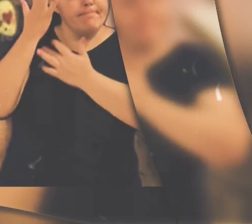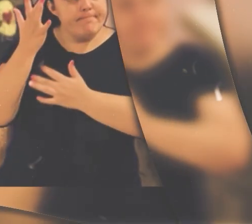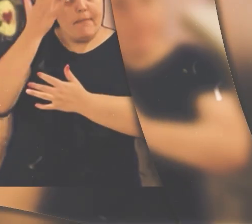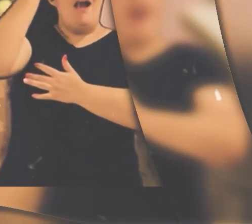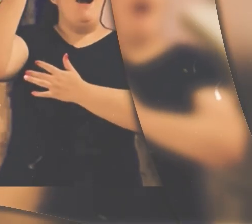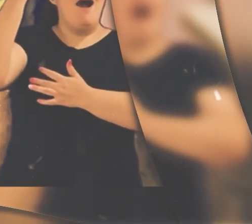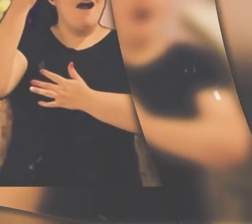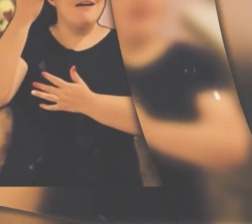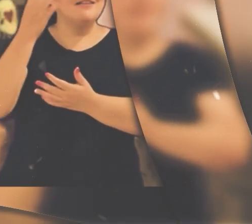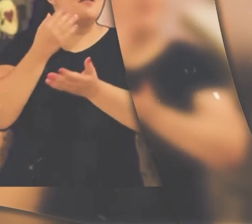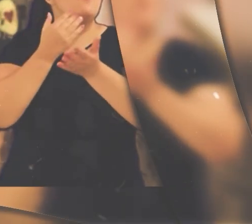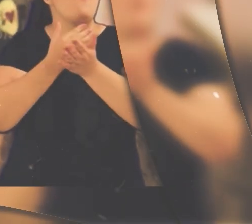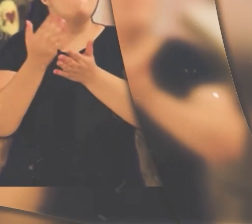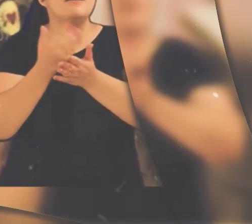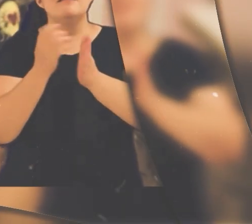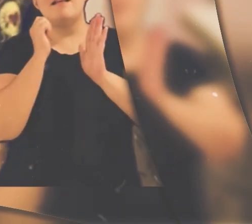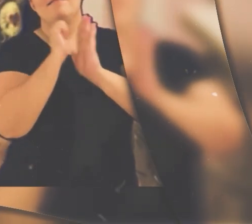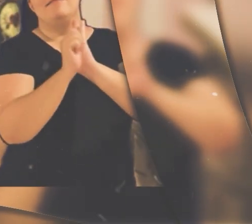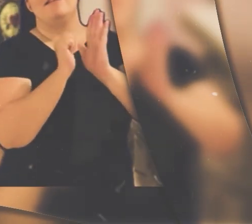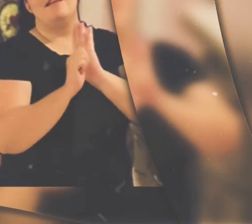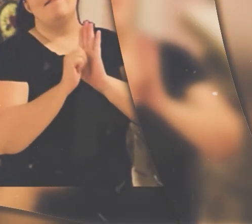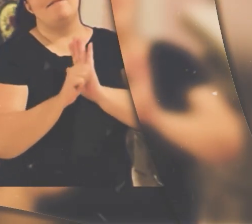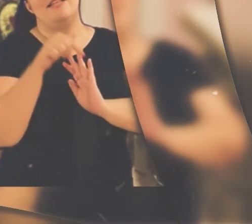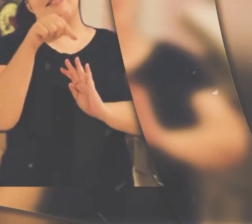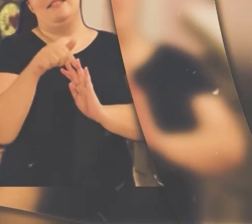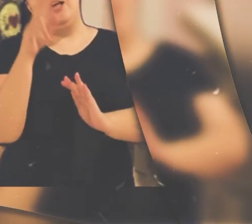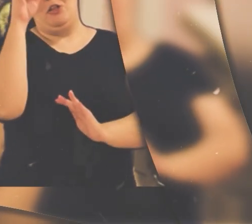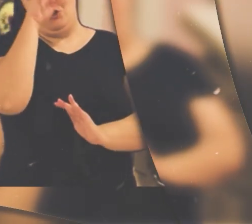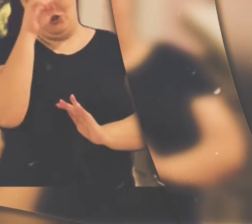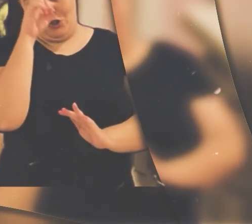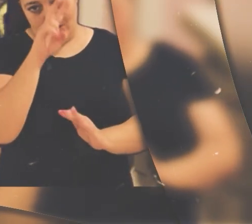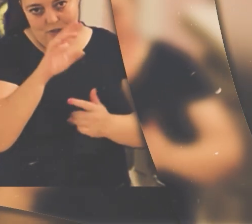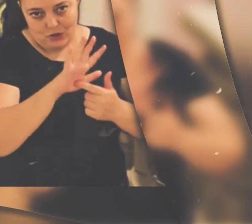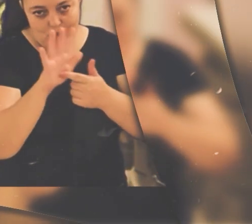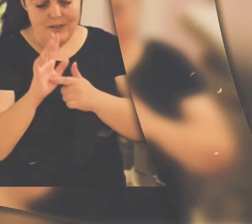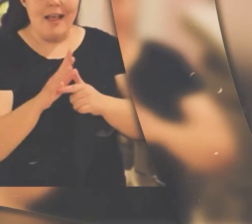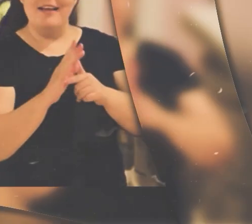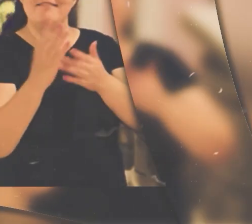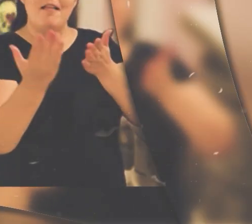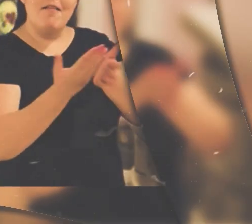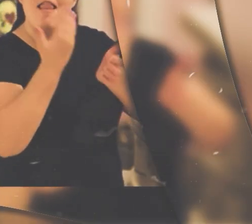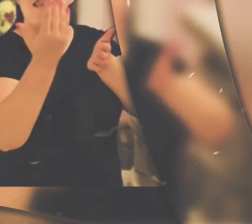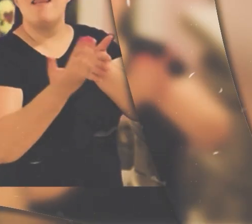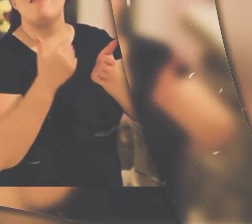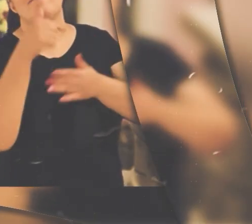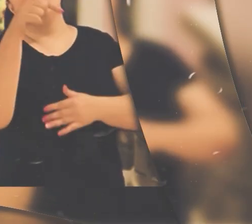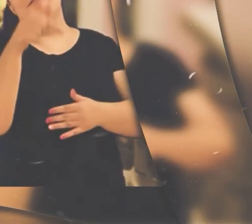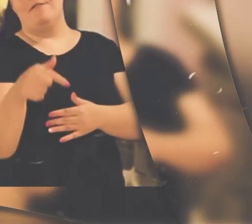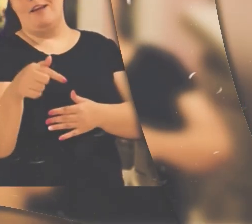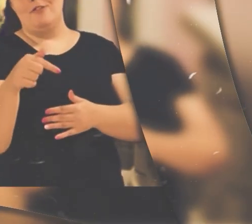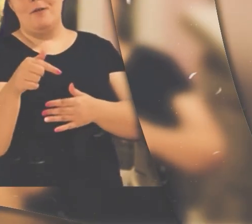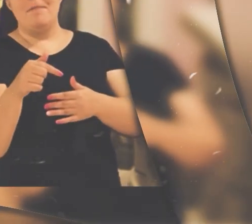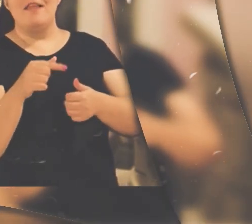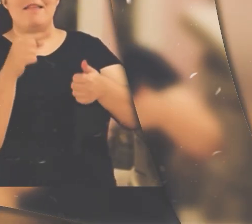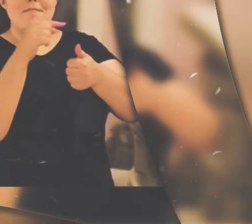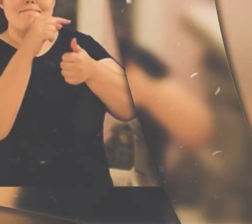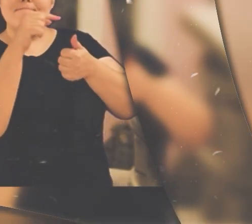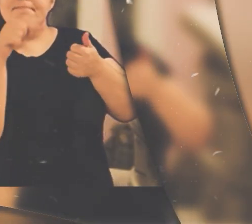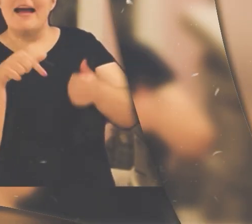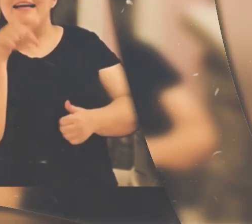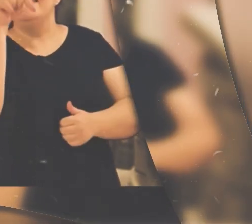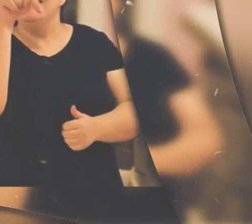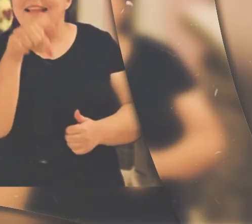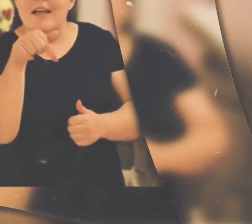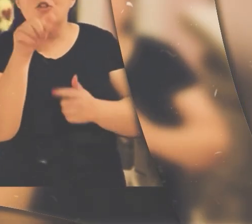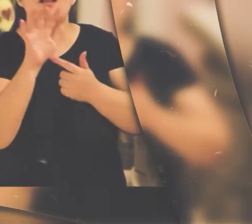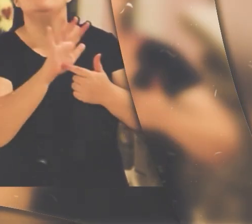minha cabeça e ele escreveu 7 histórias. Não fui eu, ele escreveu 7 histórias. E essas 7